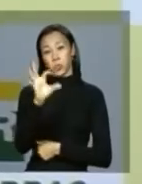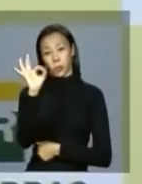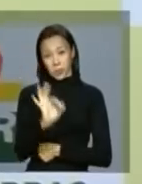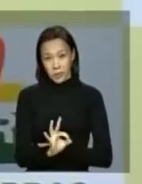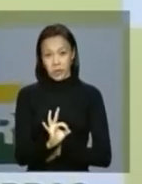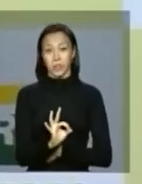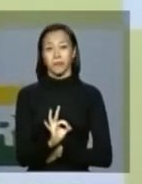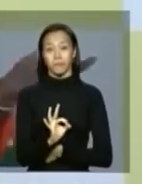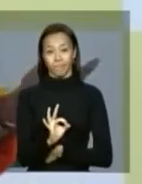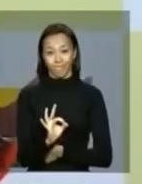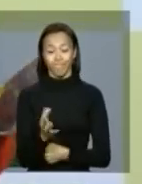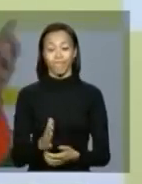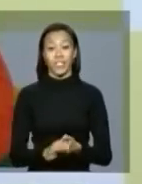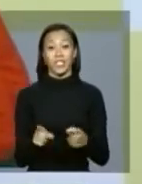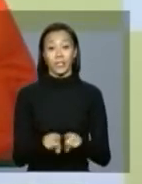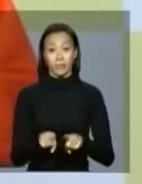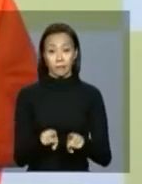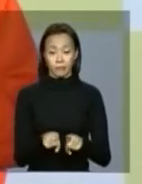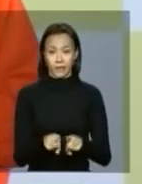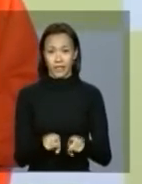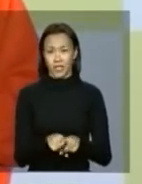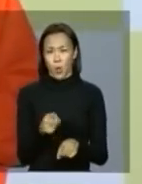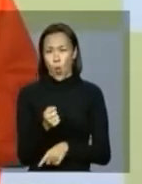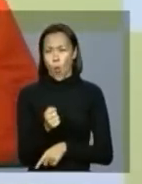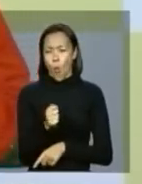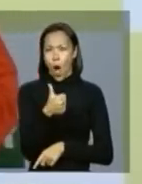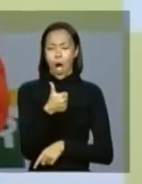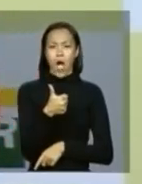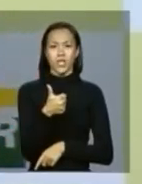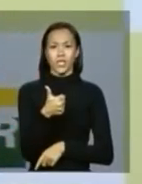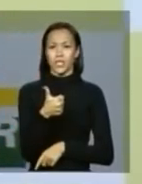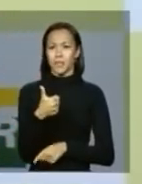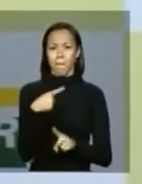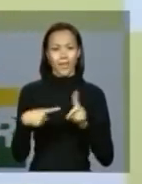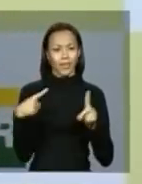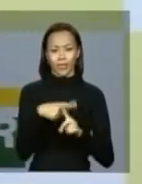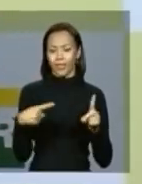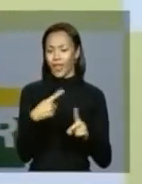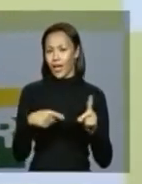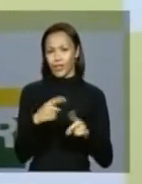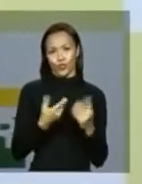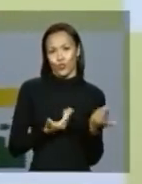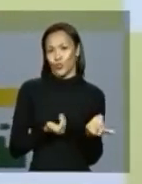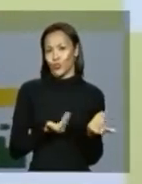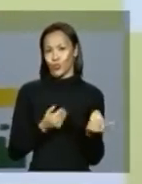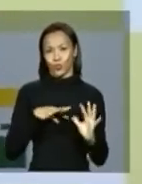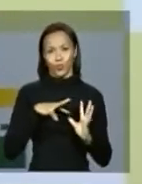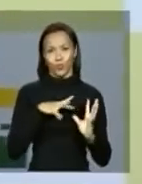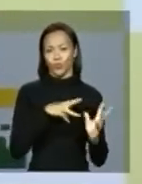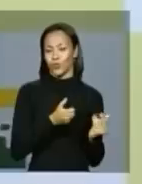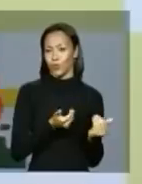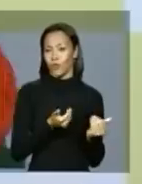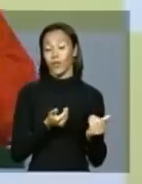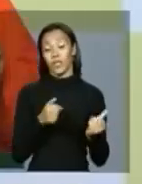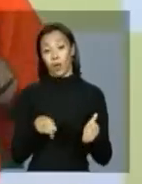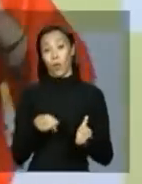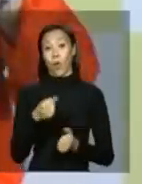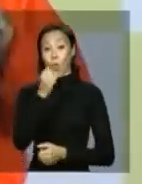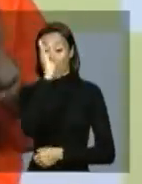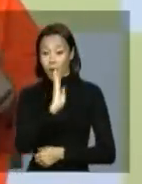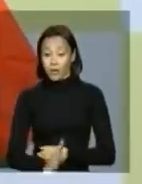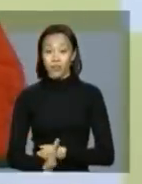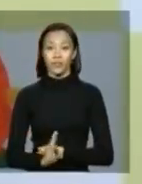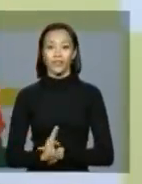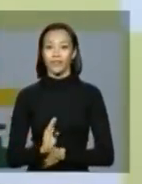25% e com uma taxa extraordinária de quase metade da população jovem. O Brasil está